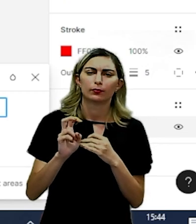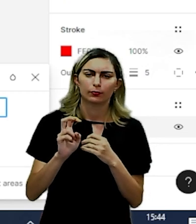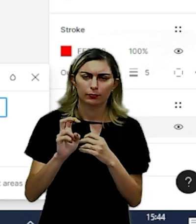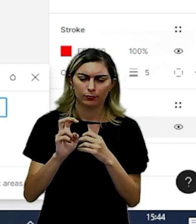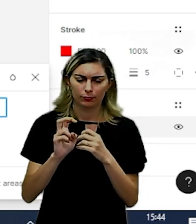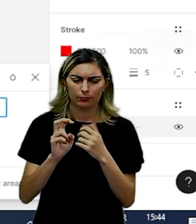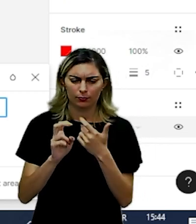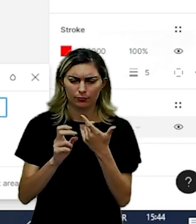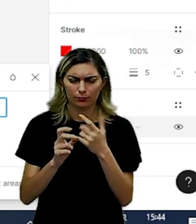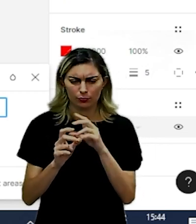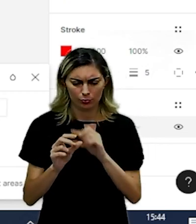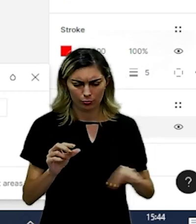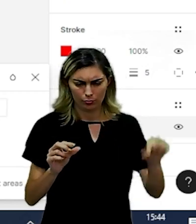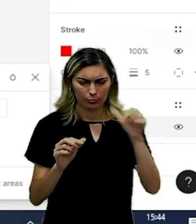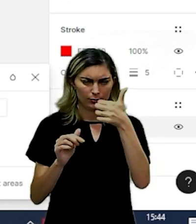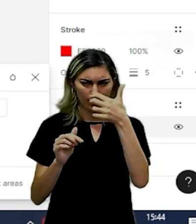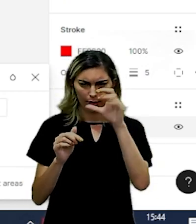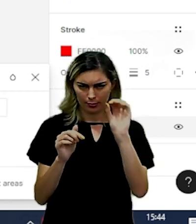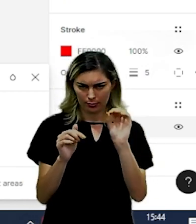Quero na coordenada 10.